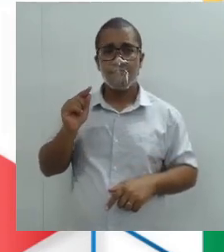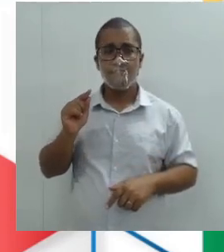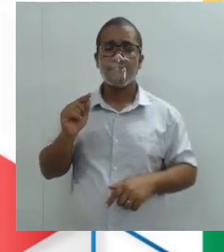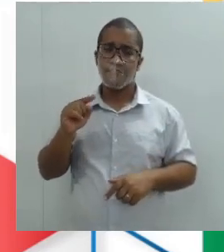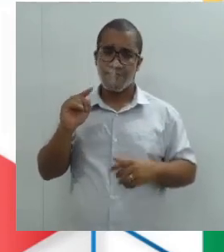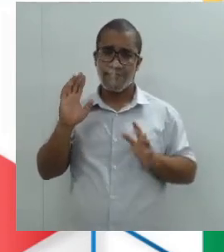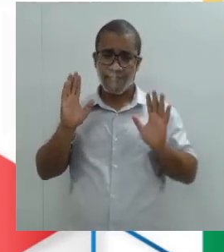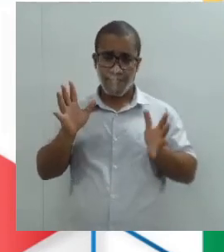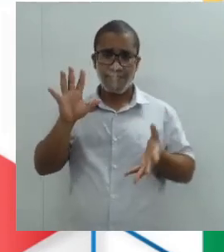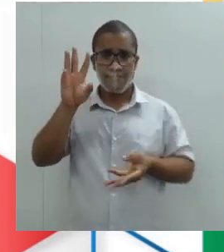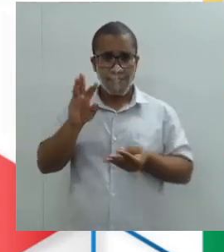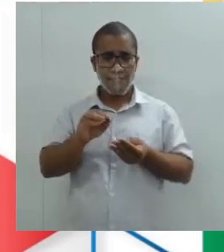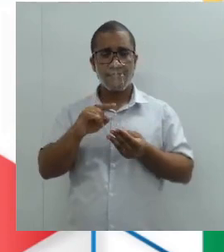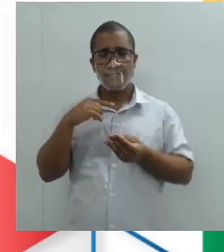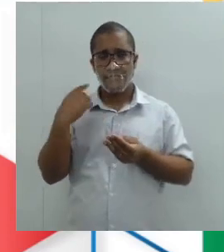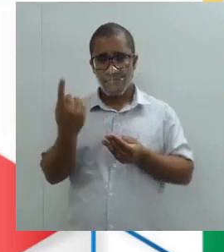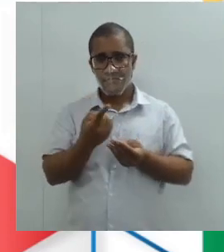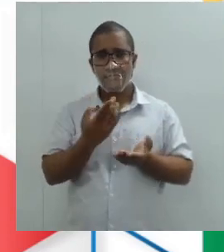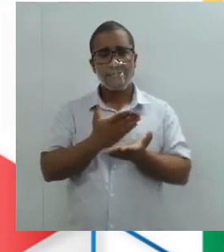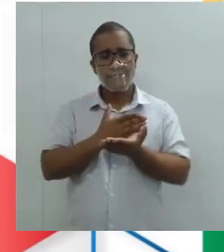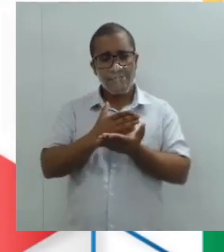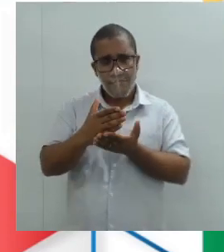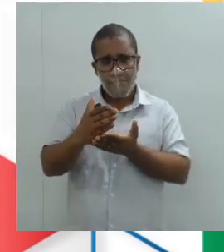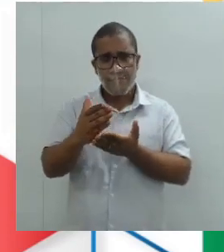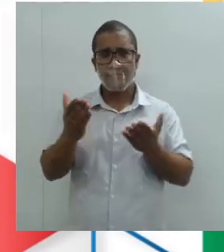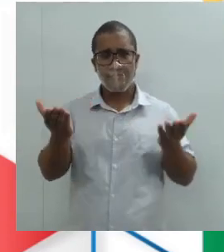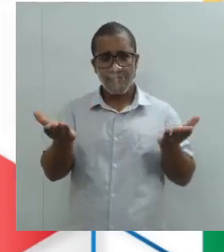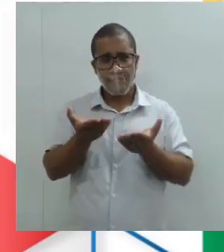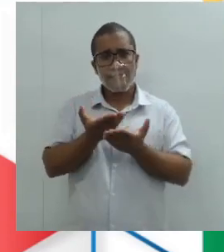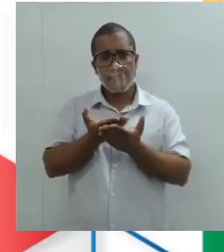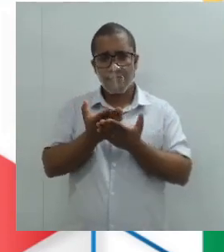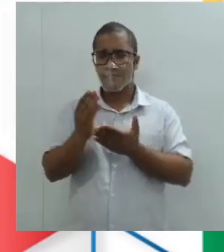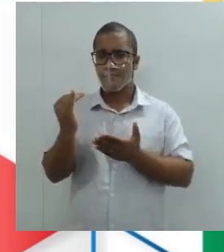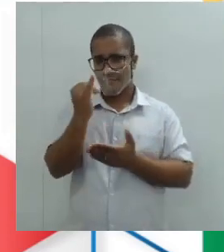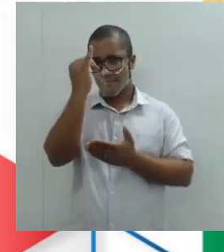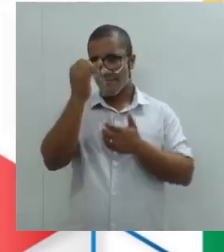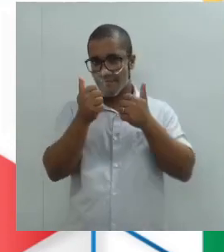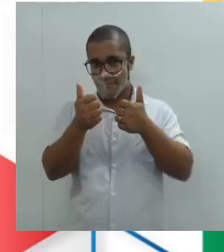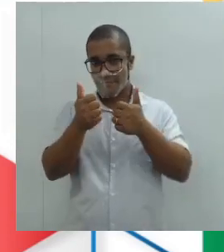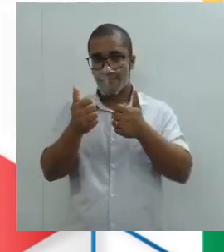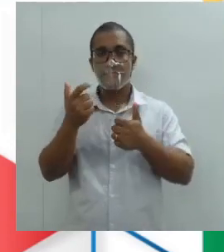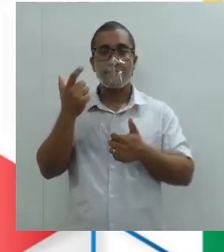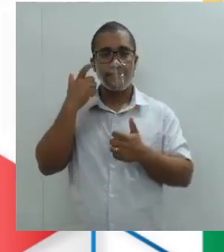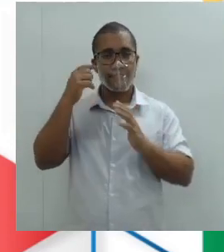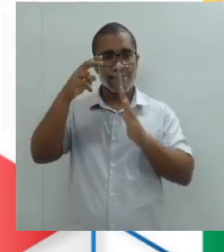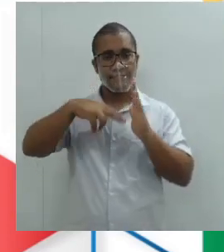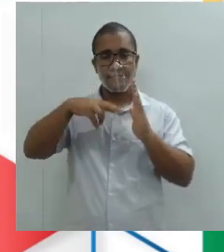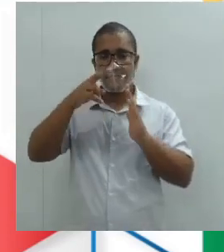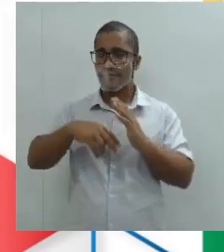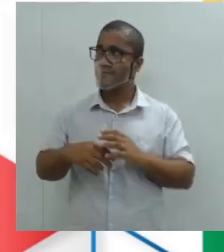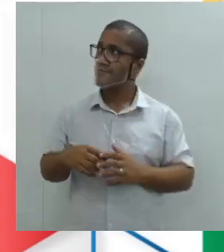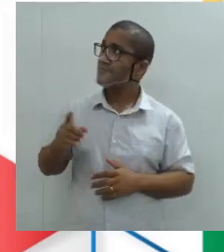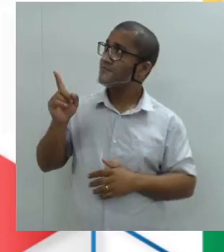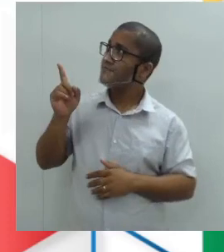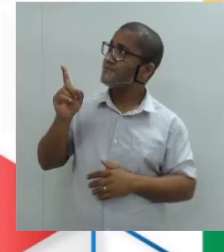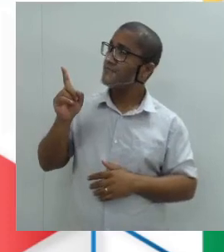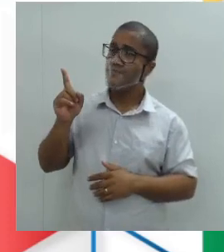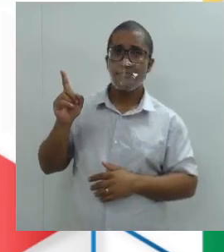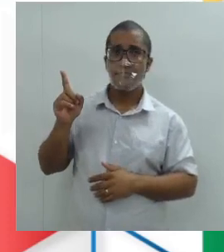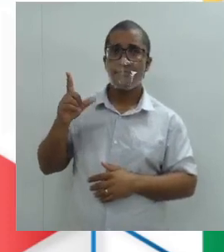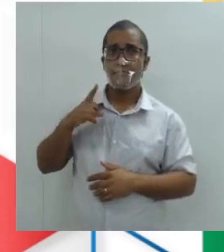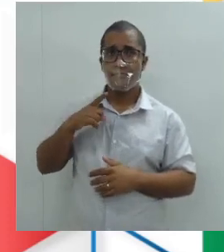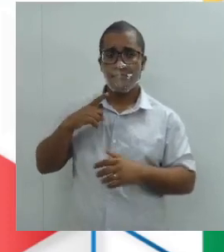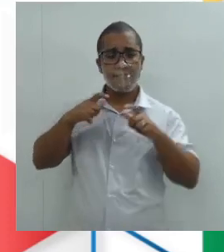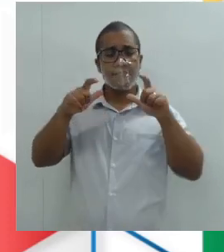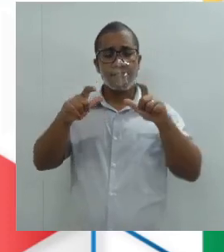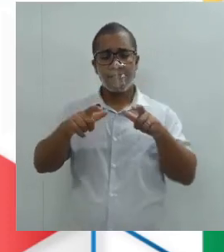começar a debater esse aula tão importante que é essa, tá certo? Acompanha a leitura comigo. O termo patrimônio